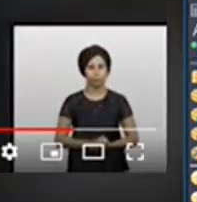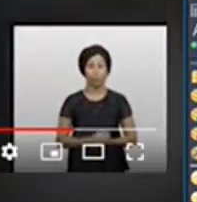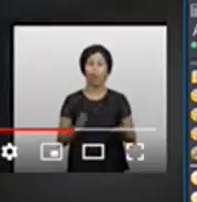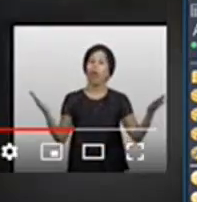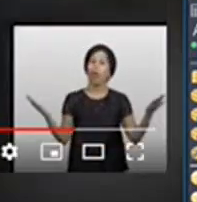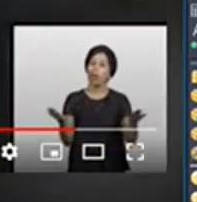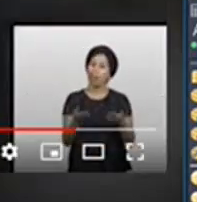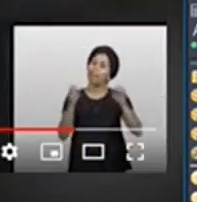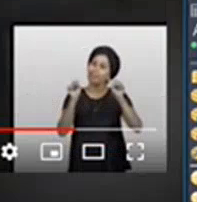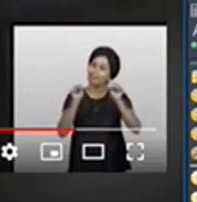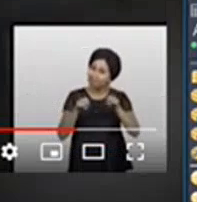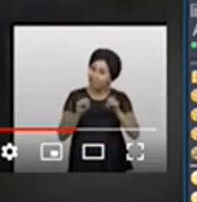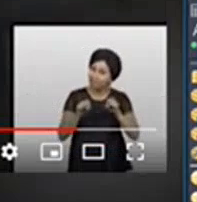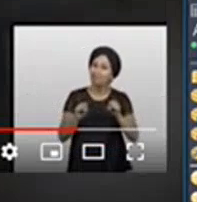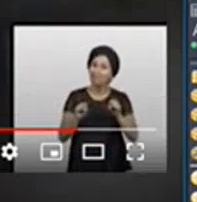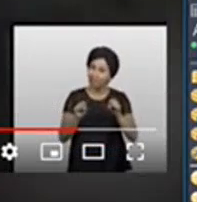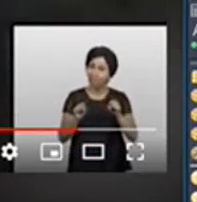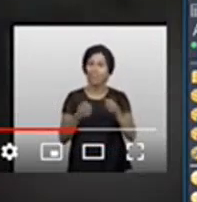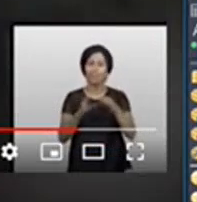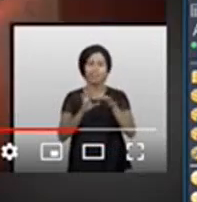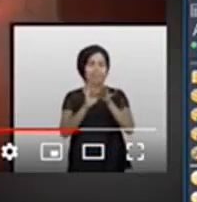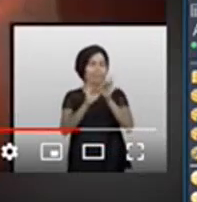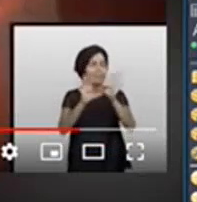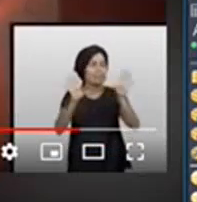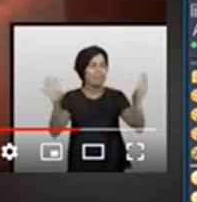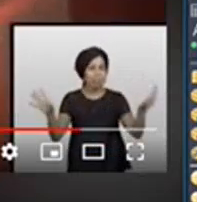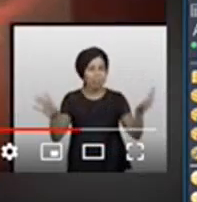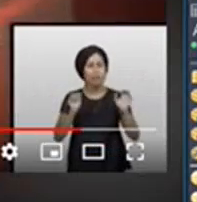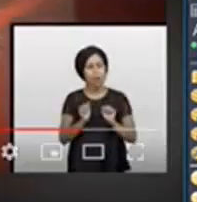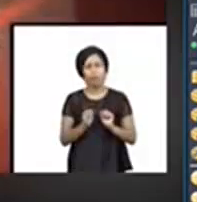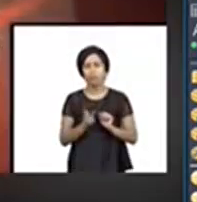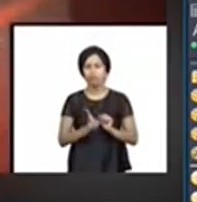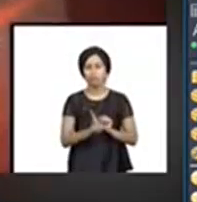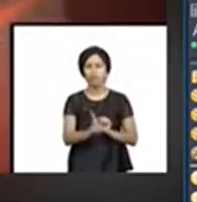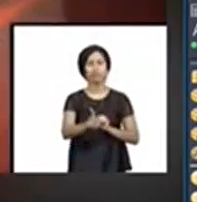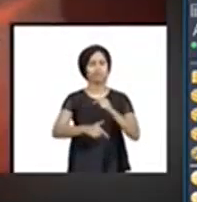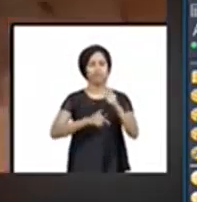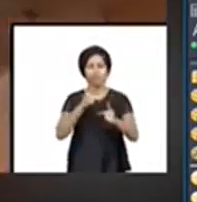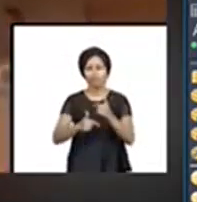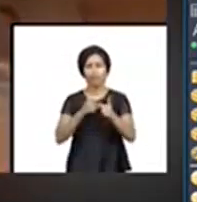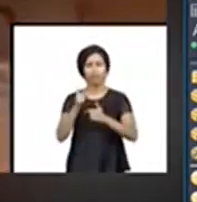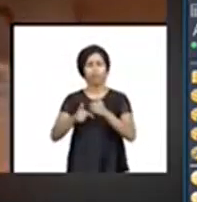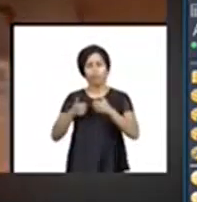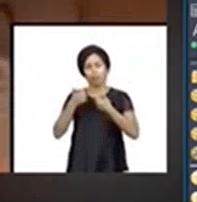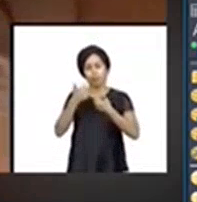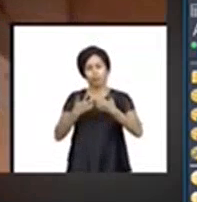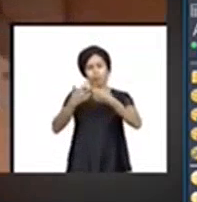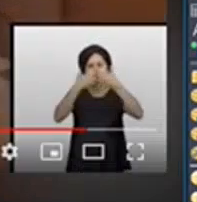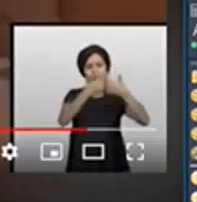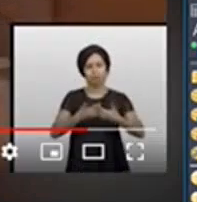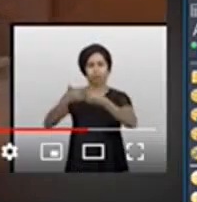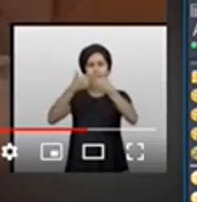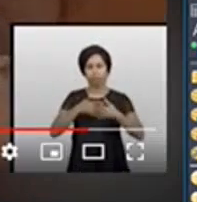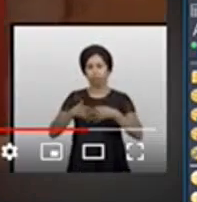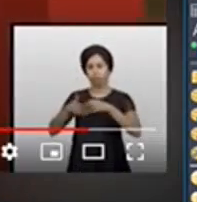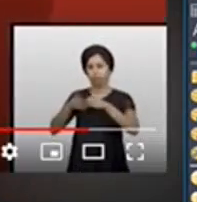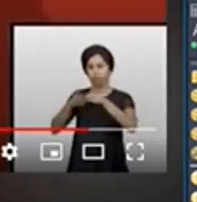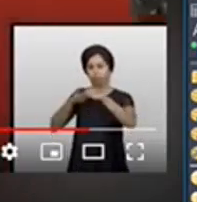Agora sim, a frente pode ser liberada para a produção e pode começar o carregamento e o transporte do material